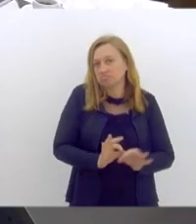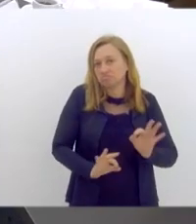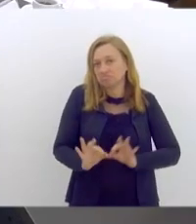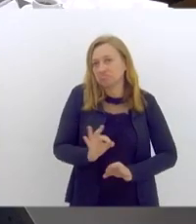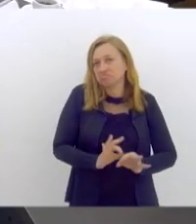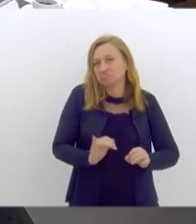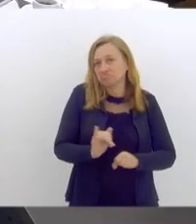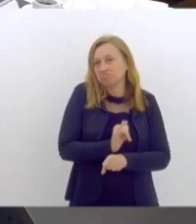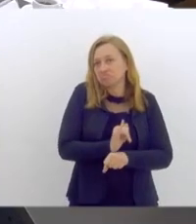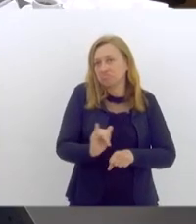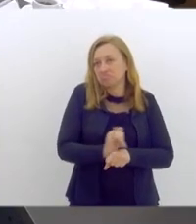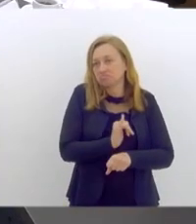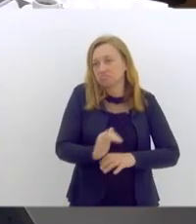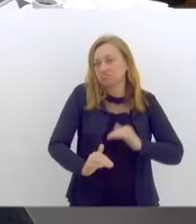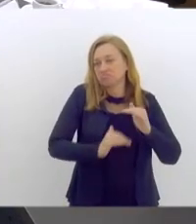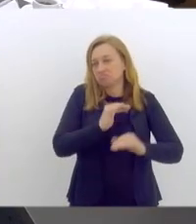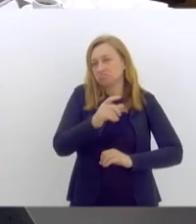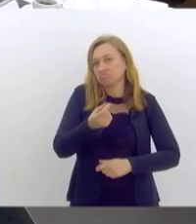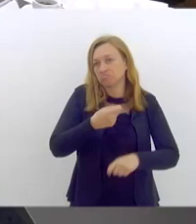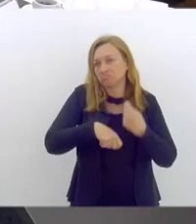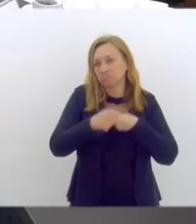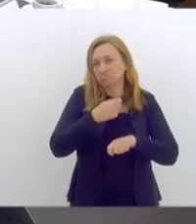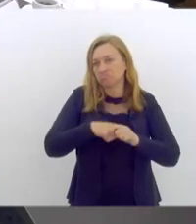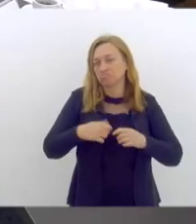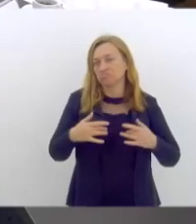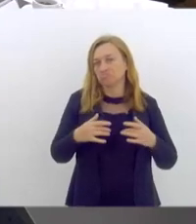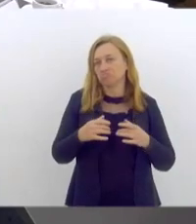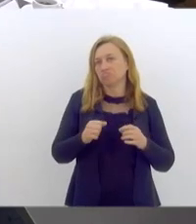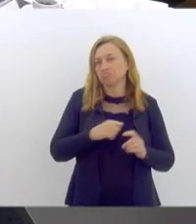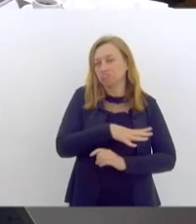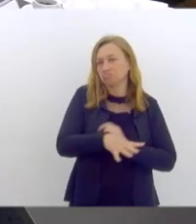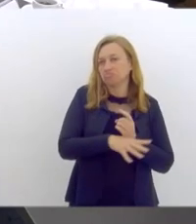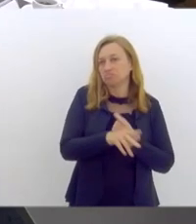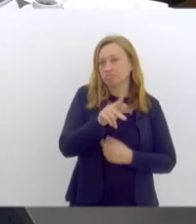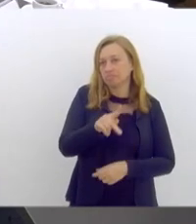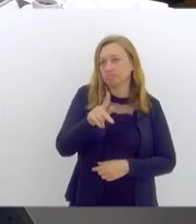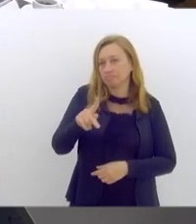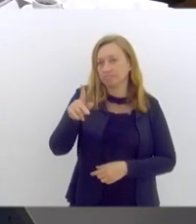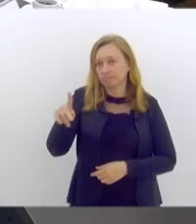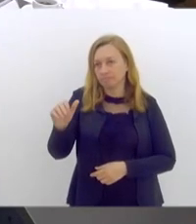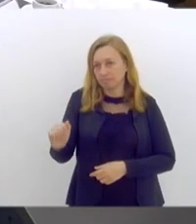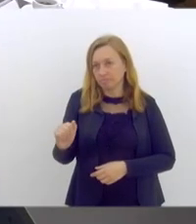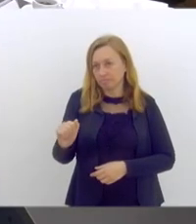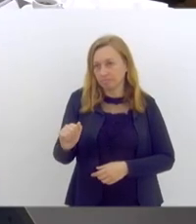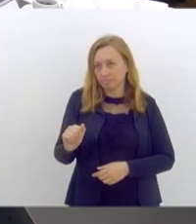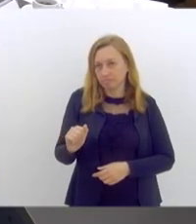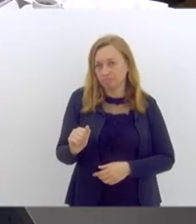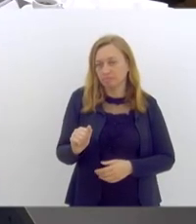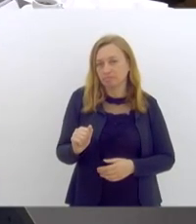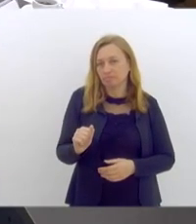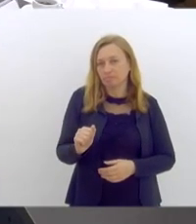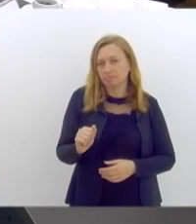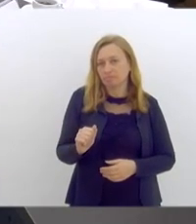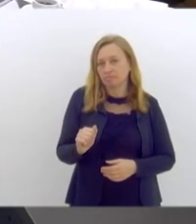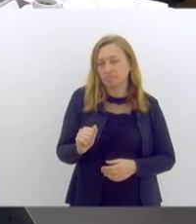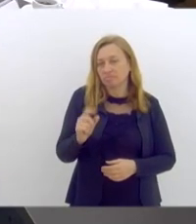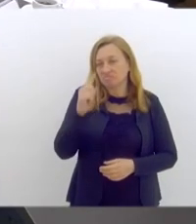estratégico e desenvolvimento econômico social o PPA é um saco de gatos